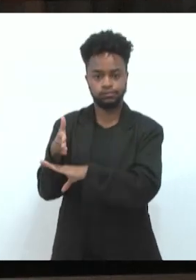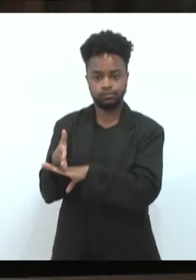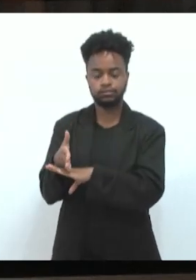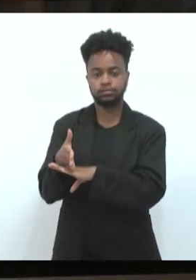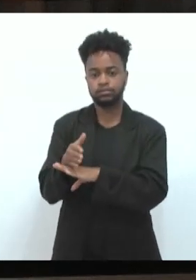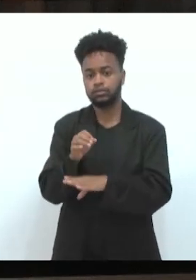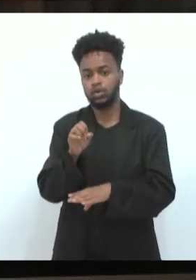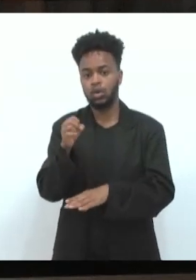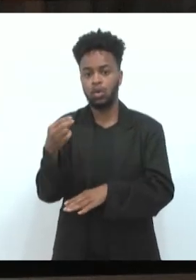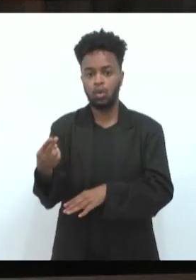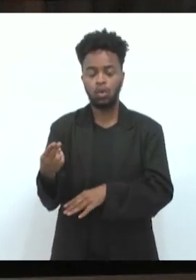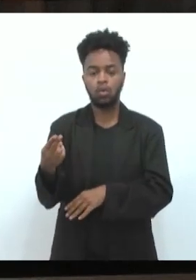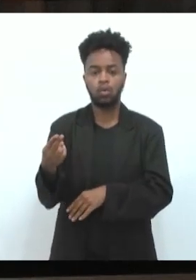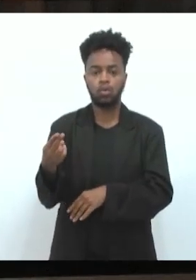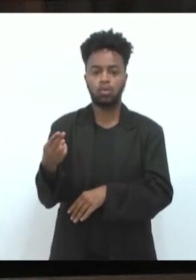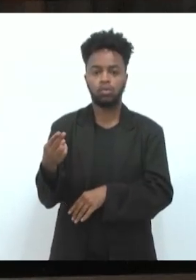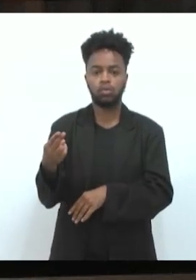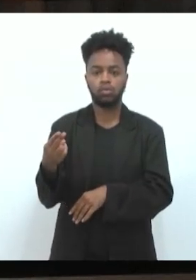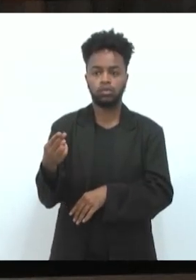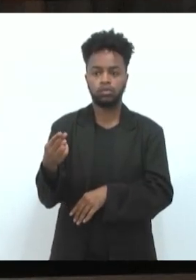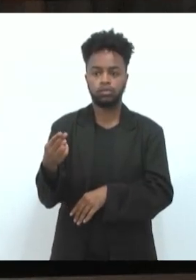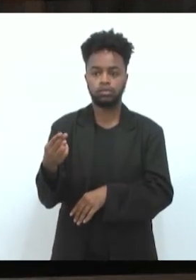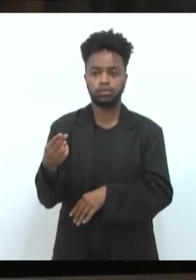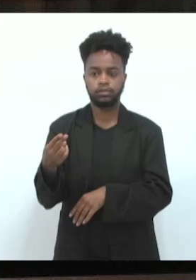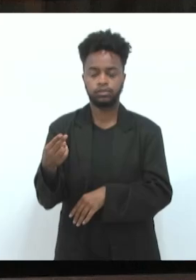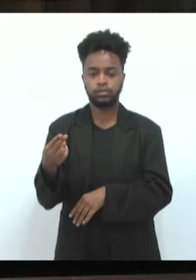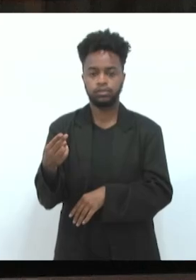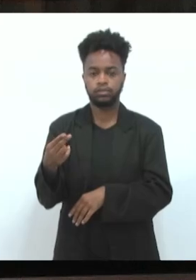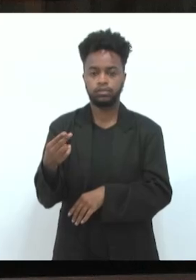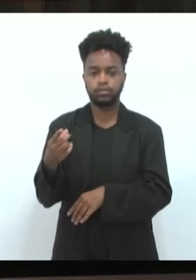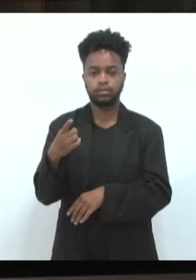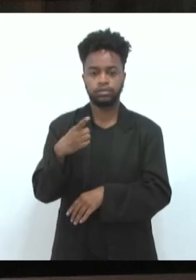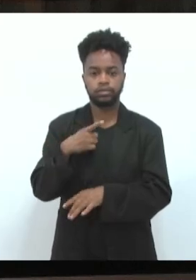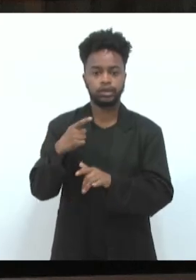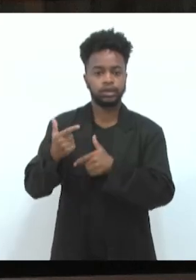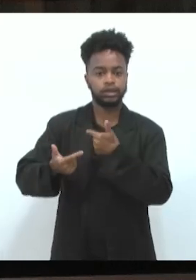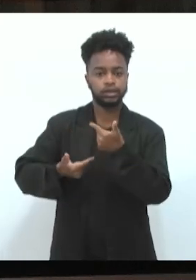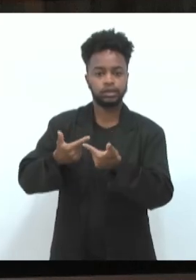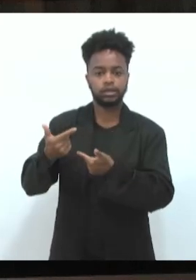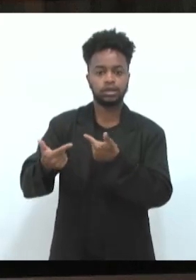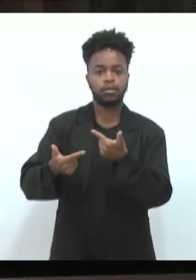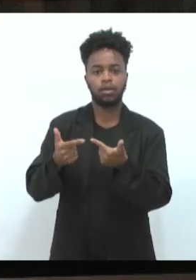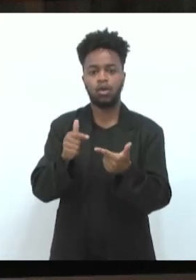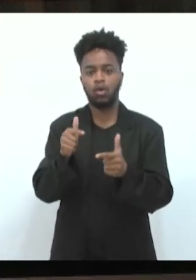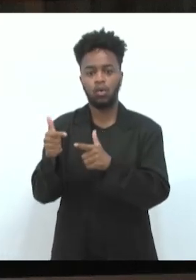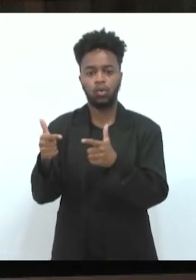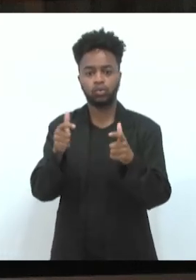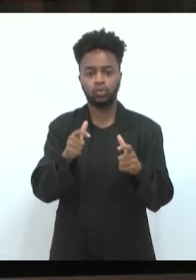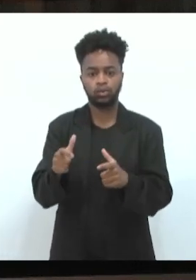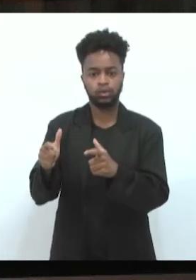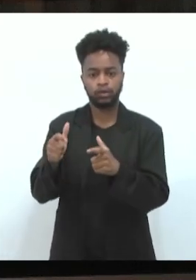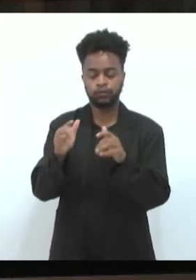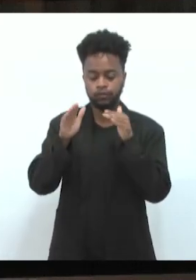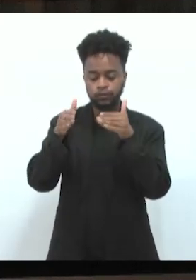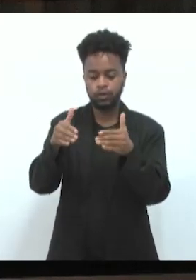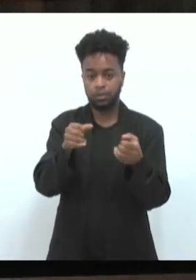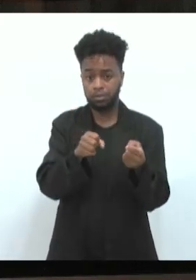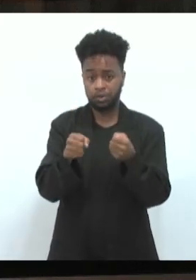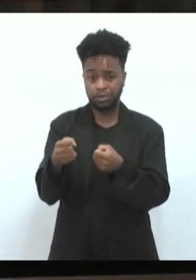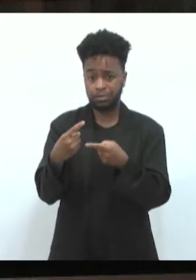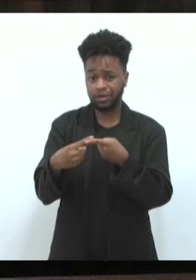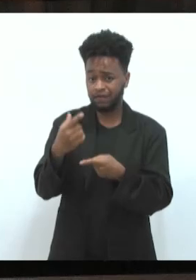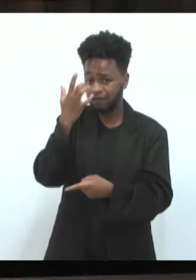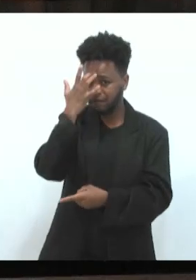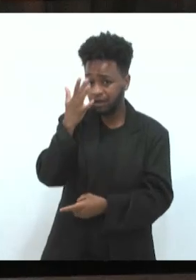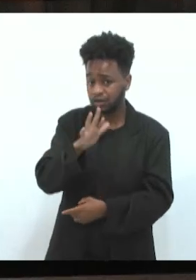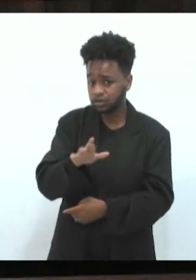né, ocupando os suas atividades, espaços de poder, porque não é fácil aí a